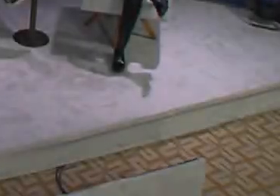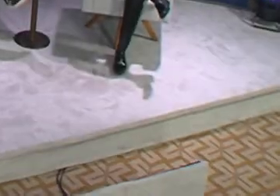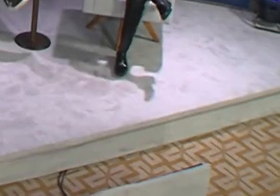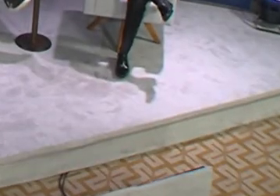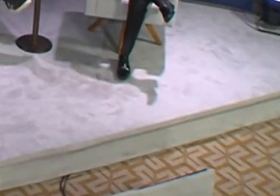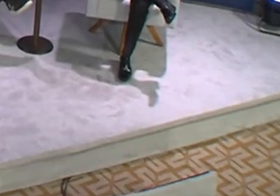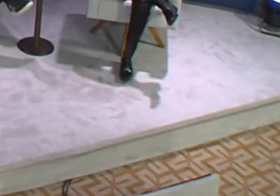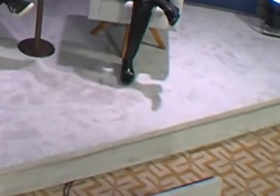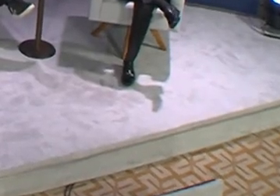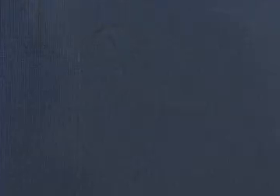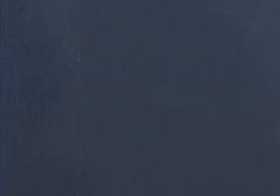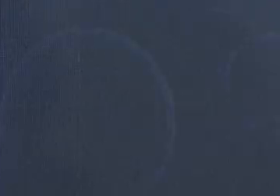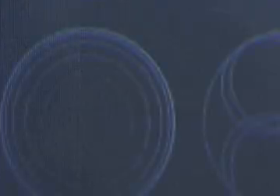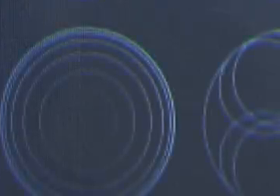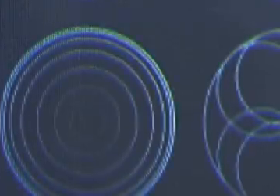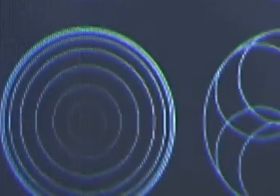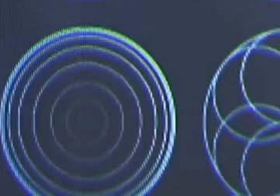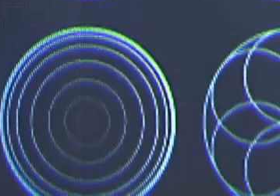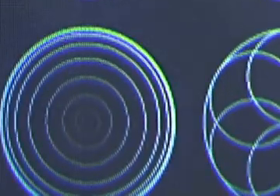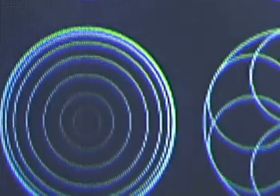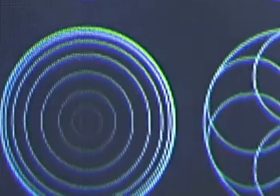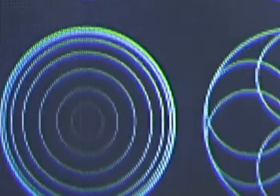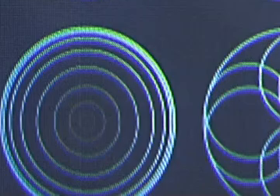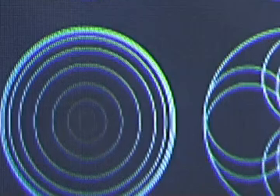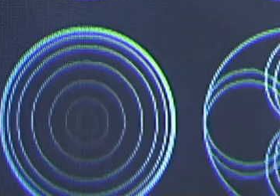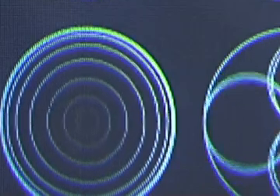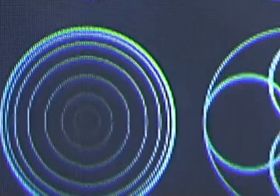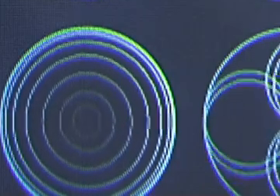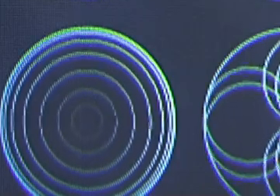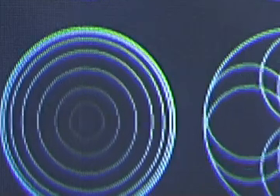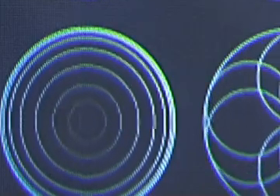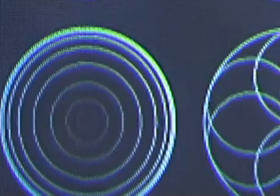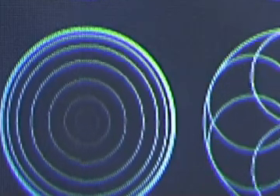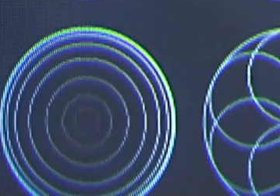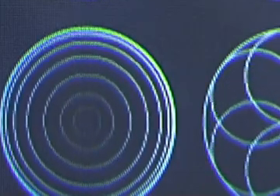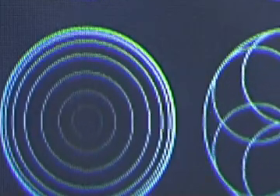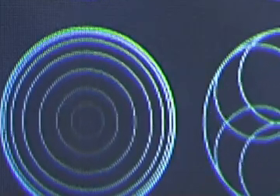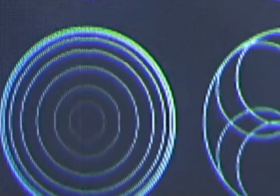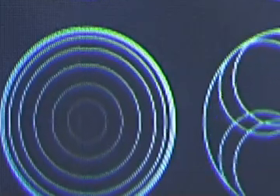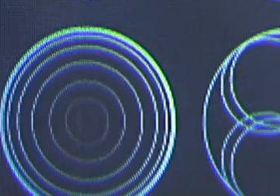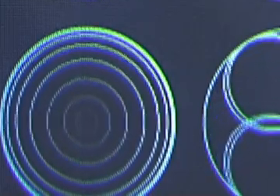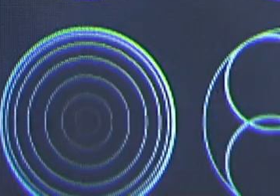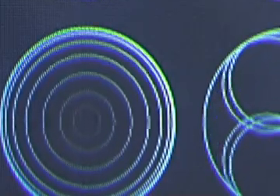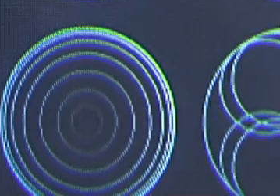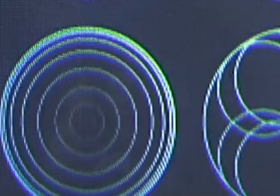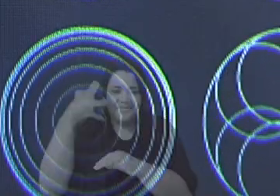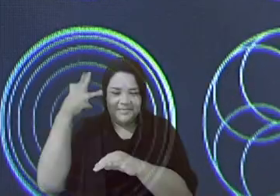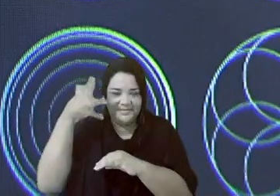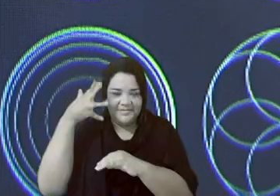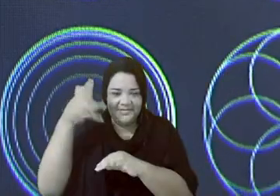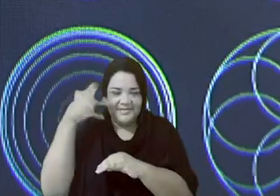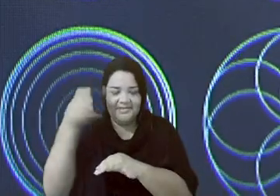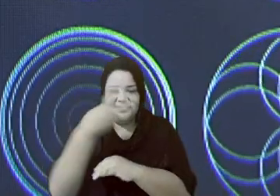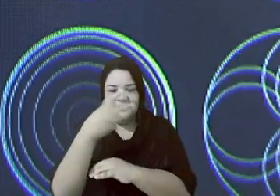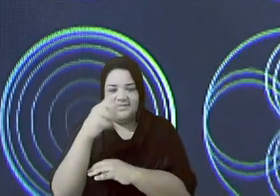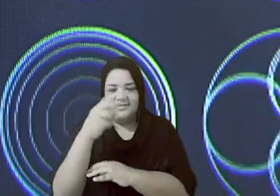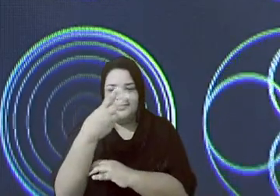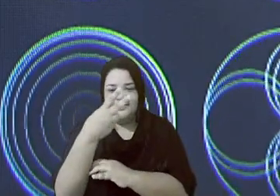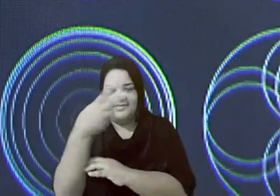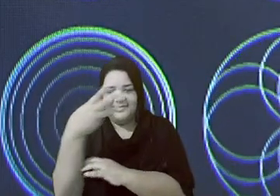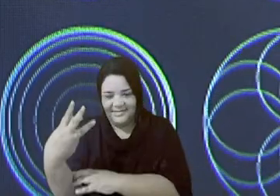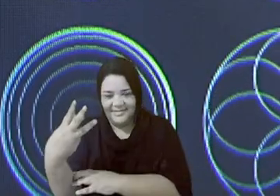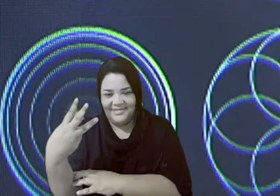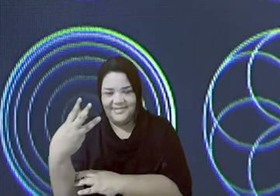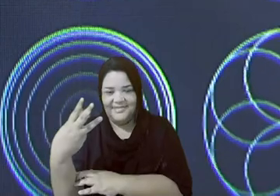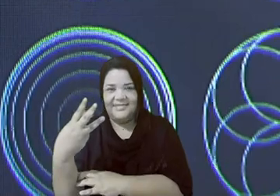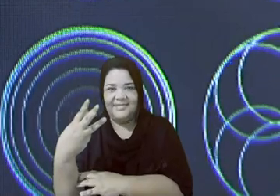Olá boa tarde voltamos a programação da Tec Roma que nasceu o conference 2023 com painel gestão